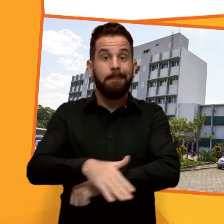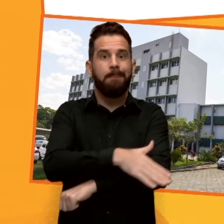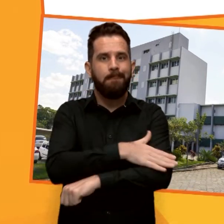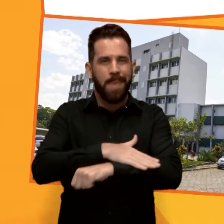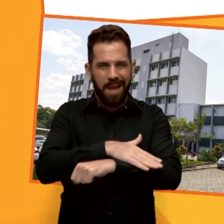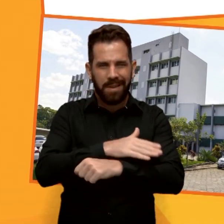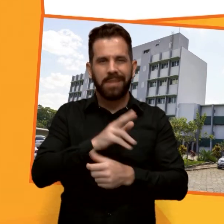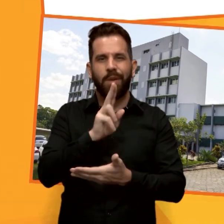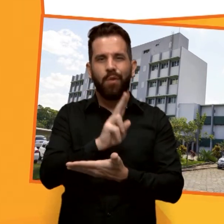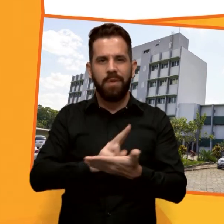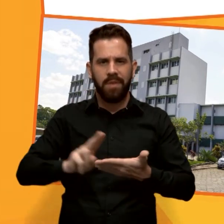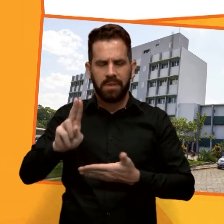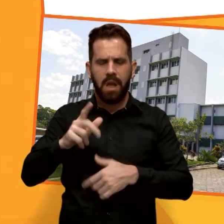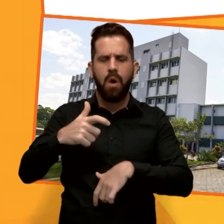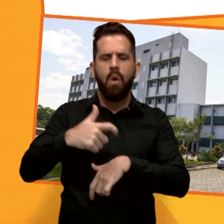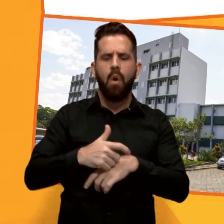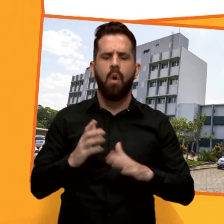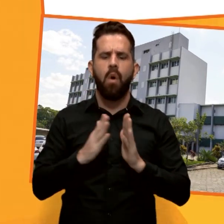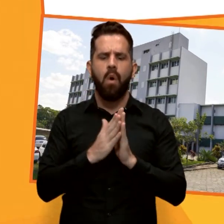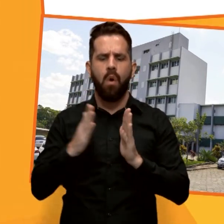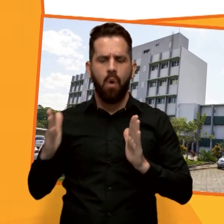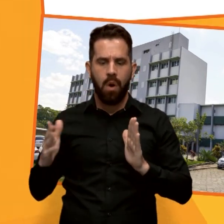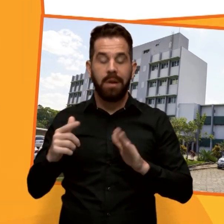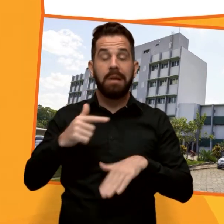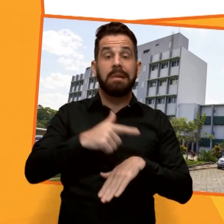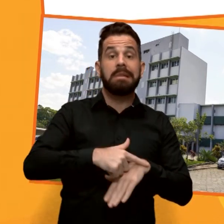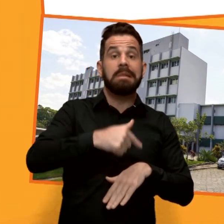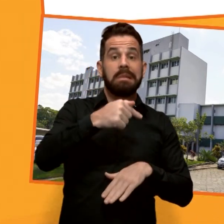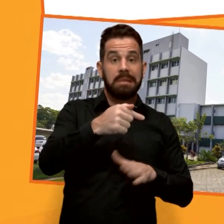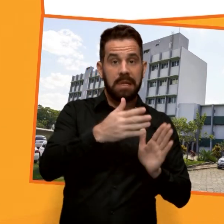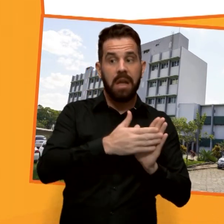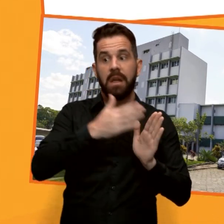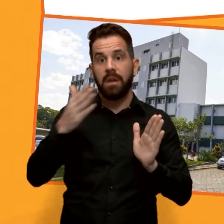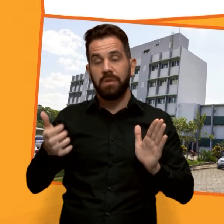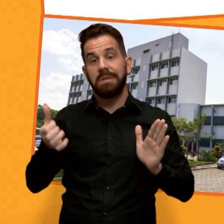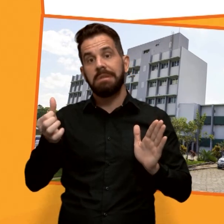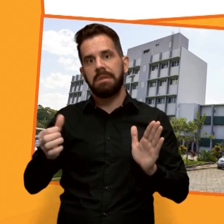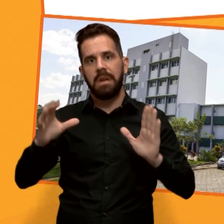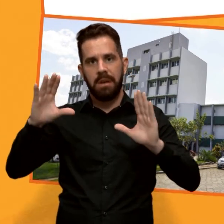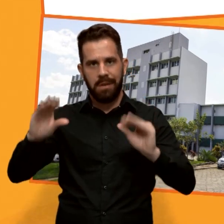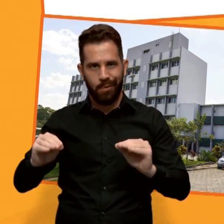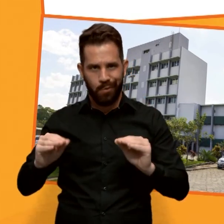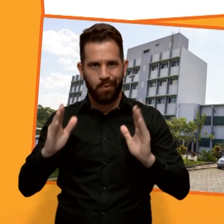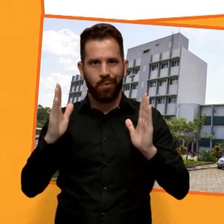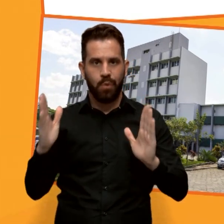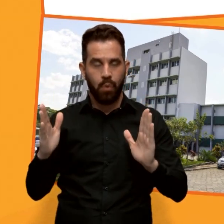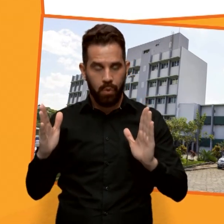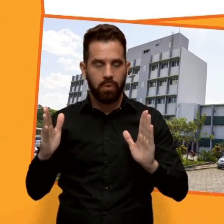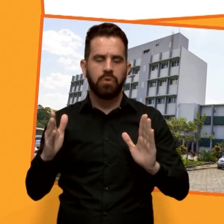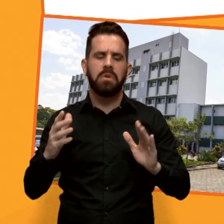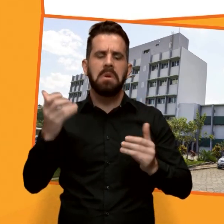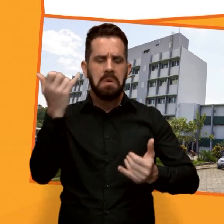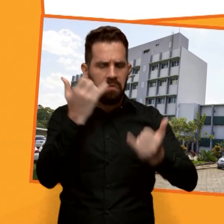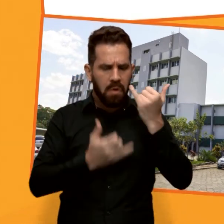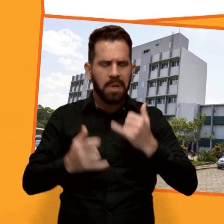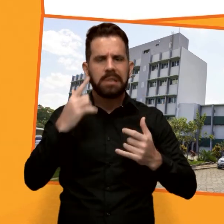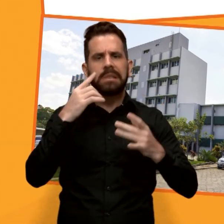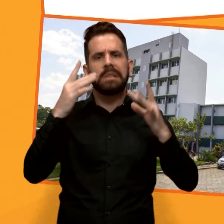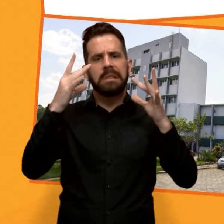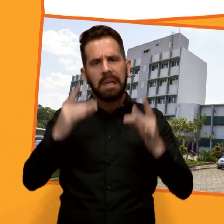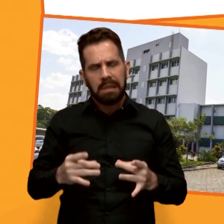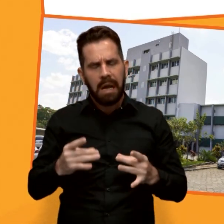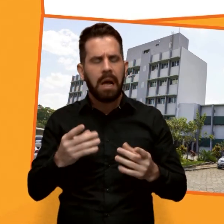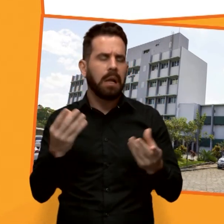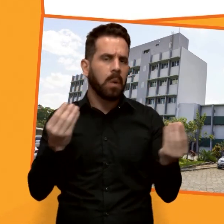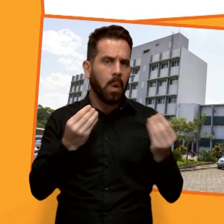de funcionamento é das 7 horas da manhã até às 18 horas da tarde. Mais informações nos